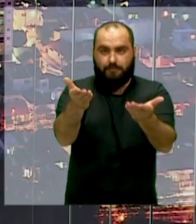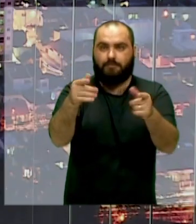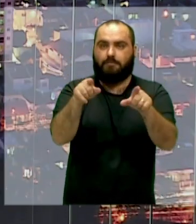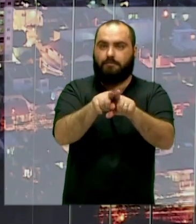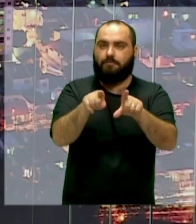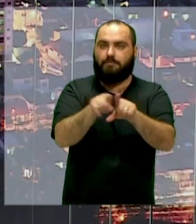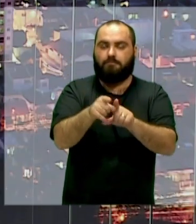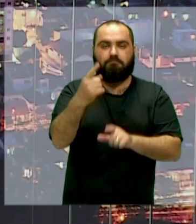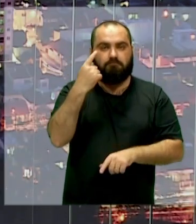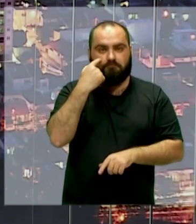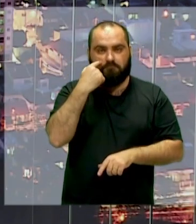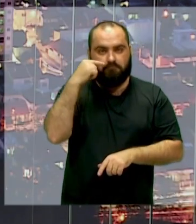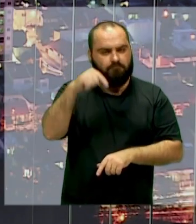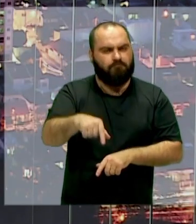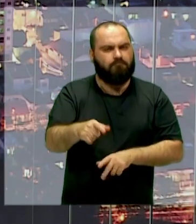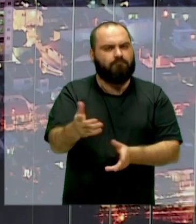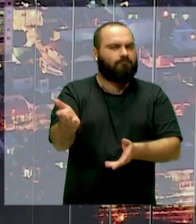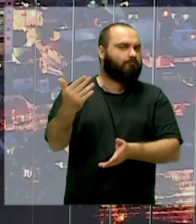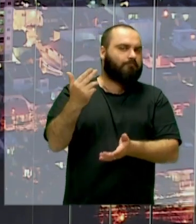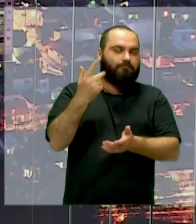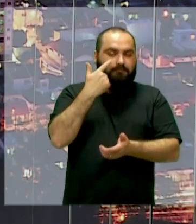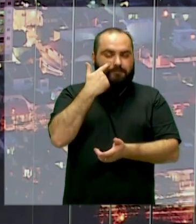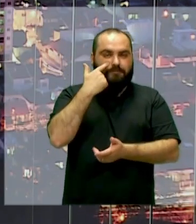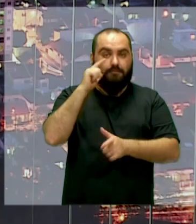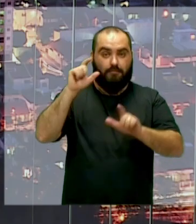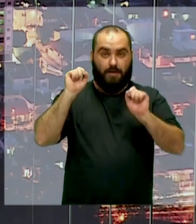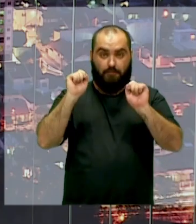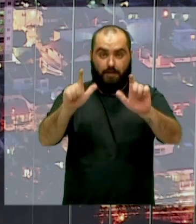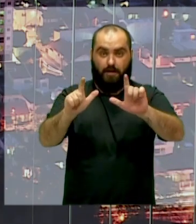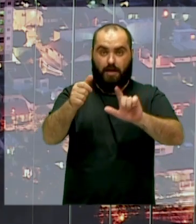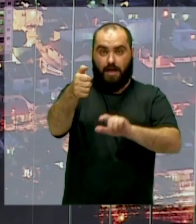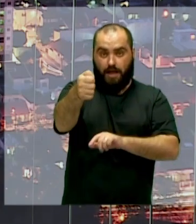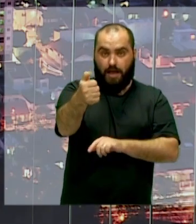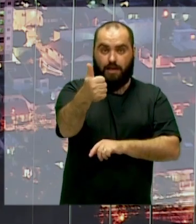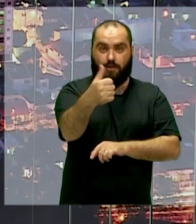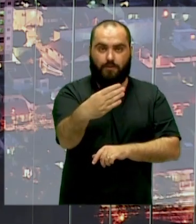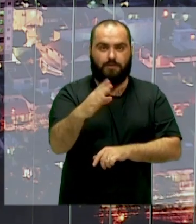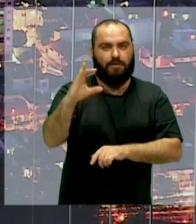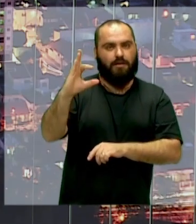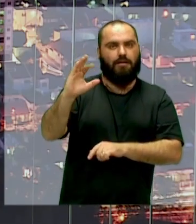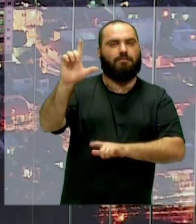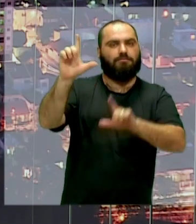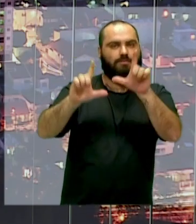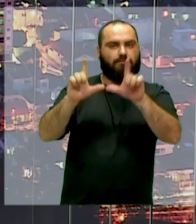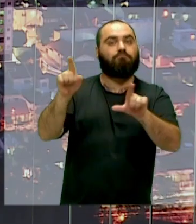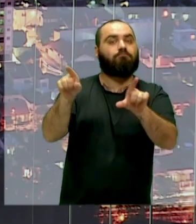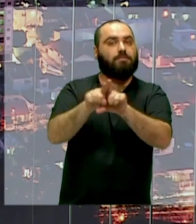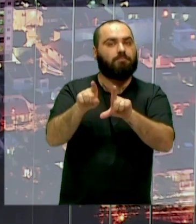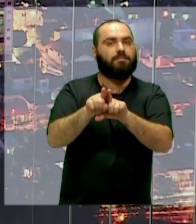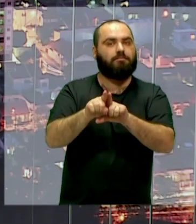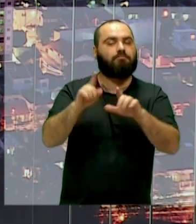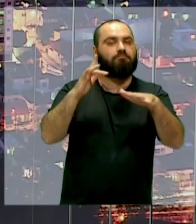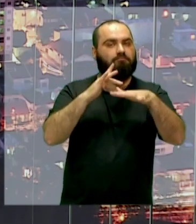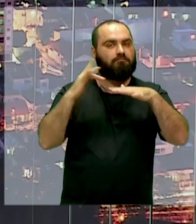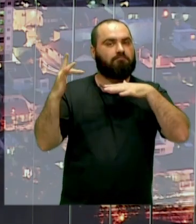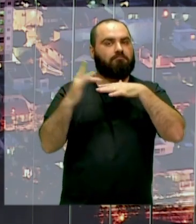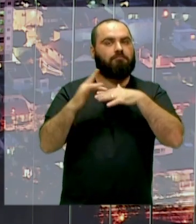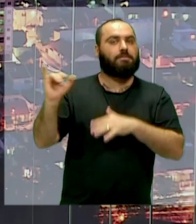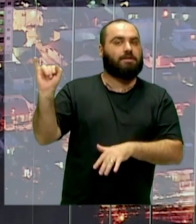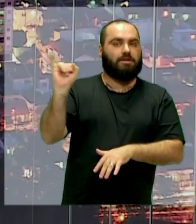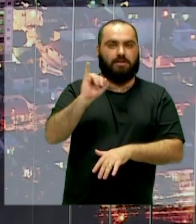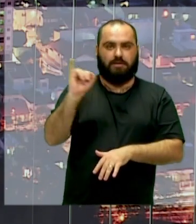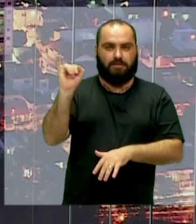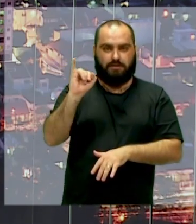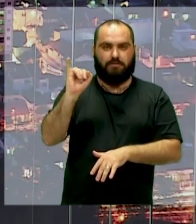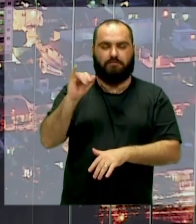nos acompanha continue assistindo a nossa programação no Canal 14 da Claro TV e também nas redes da Câmara de